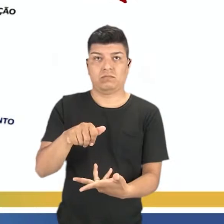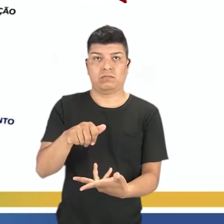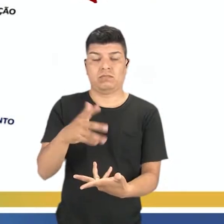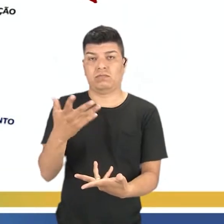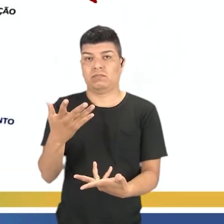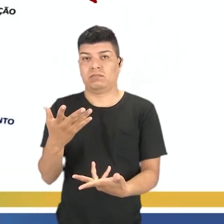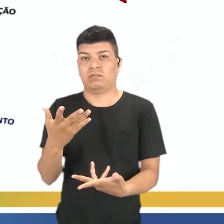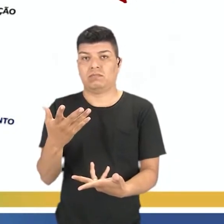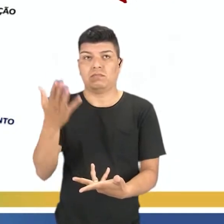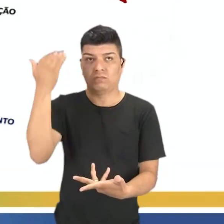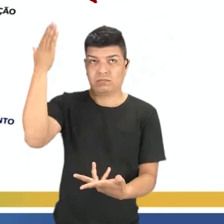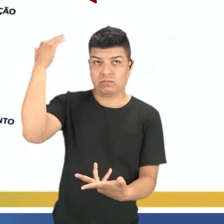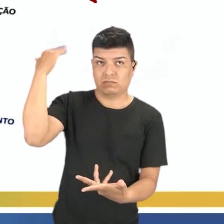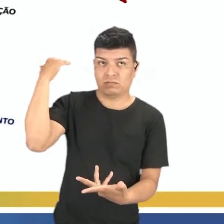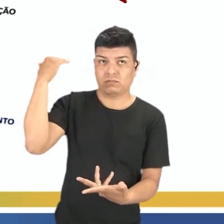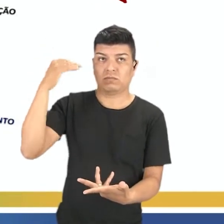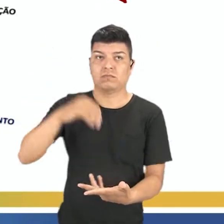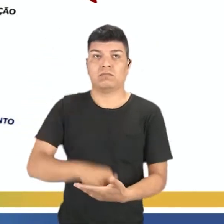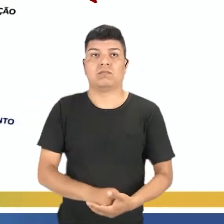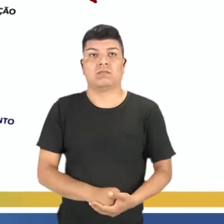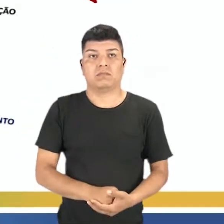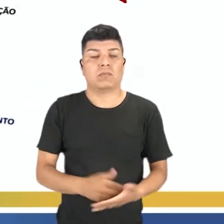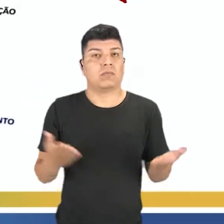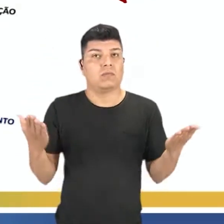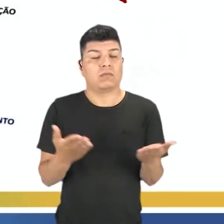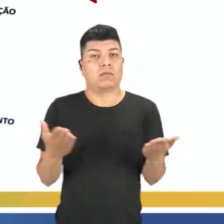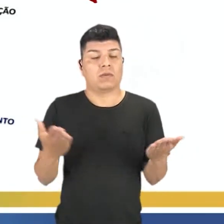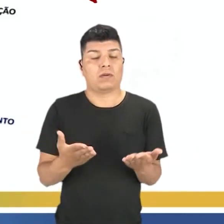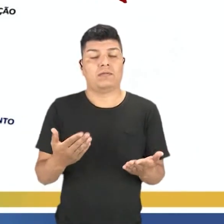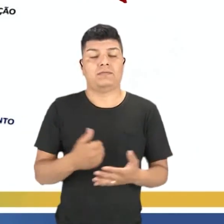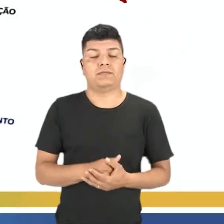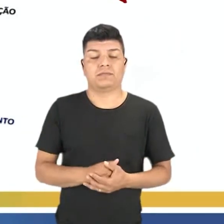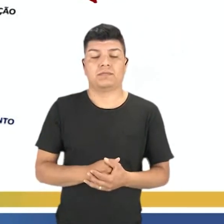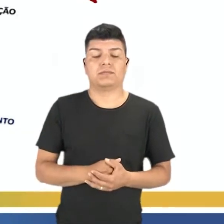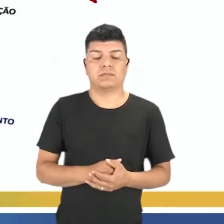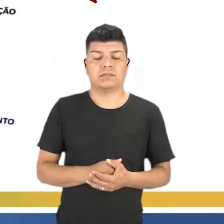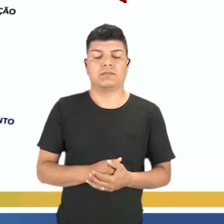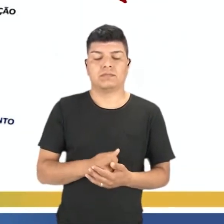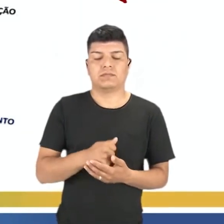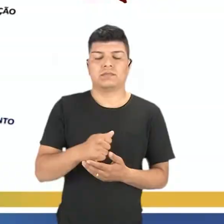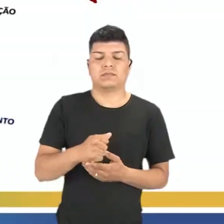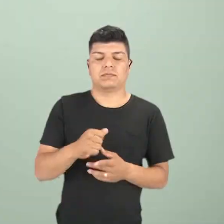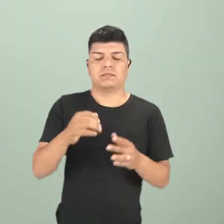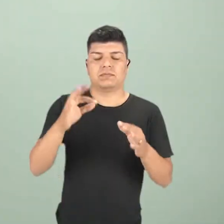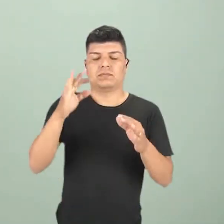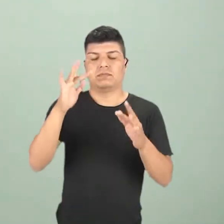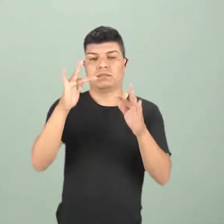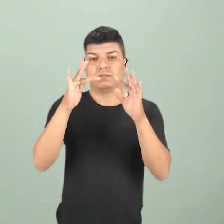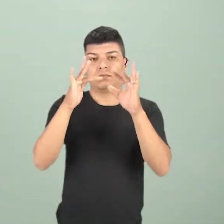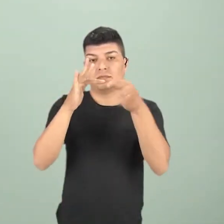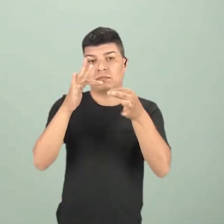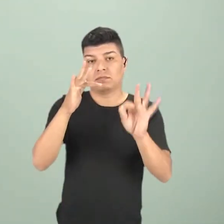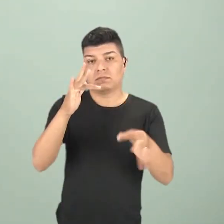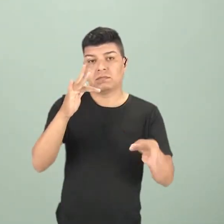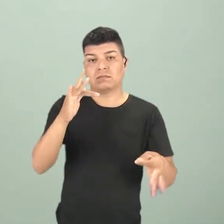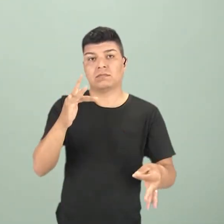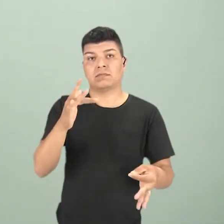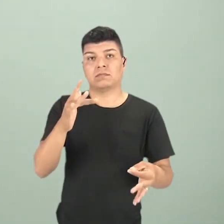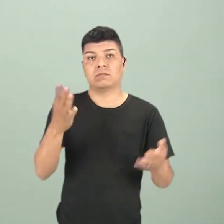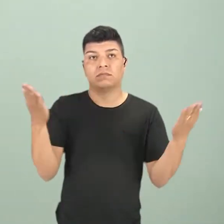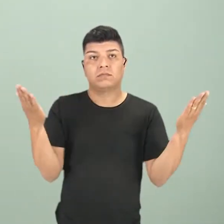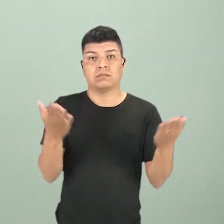era outrora, tá? Hoje, no arcadismo, falo hoje porque é o que a gente está vendo